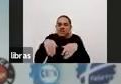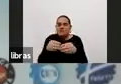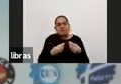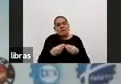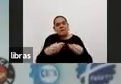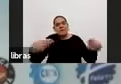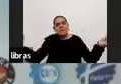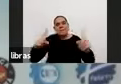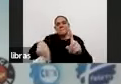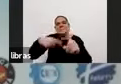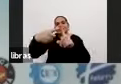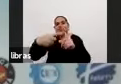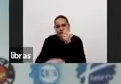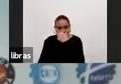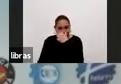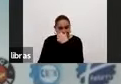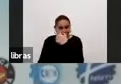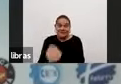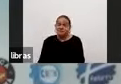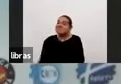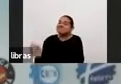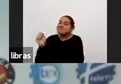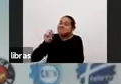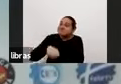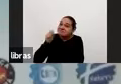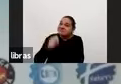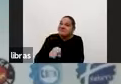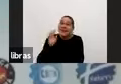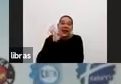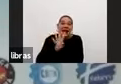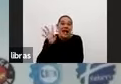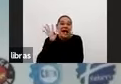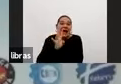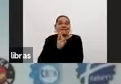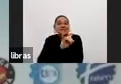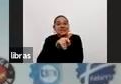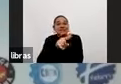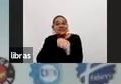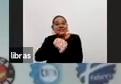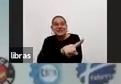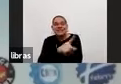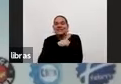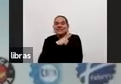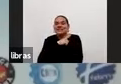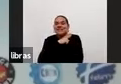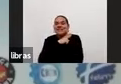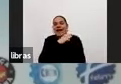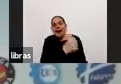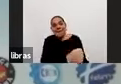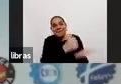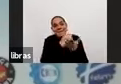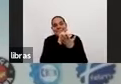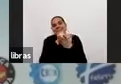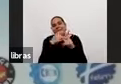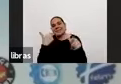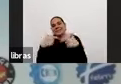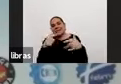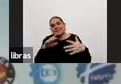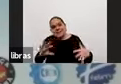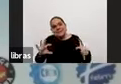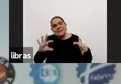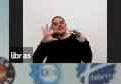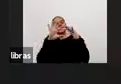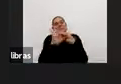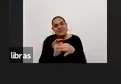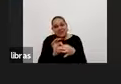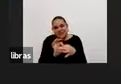vocês estão também tendo ajuda dos outros trabalhadores, como tiveram o tempo todo, né? Porque eram todos trabalhadores juntos,